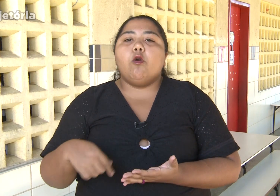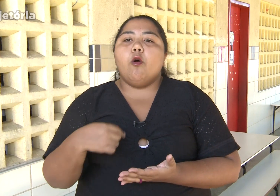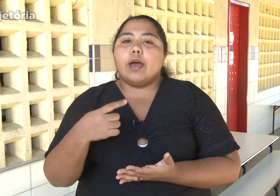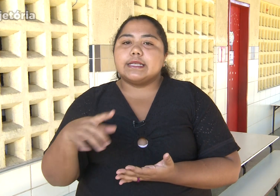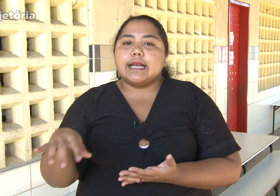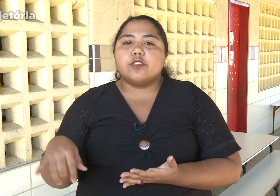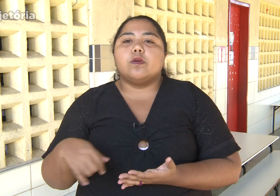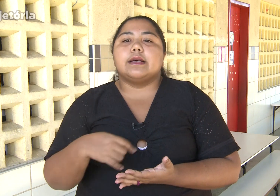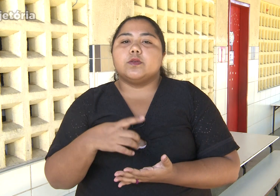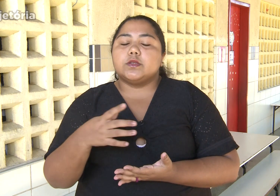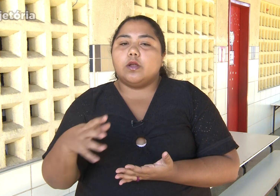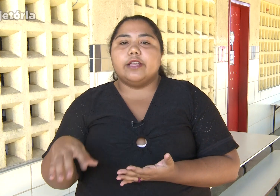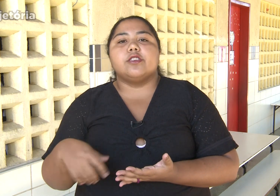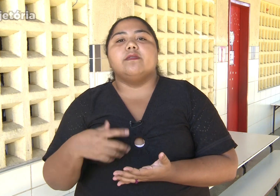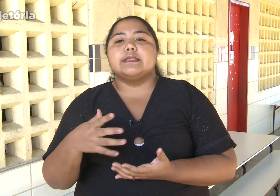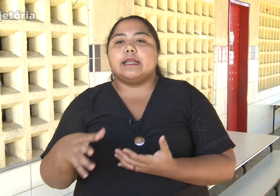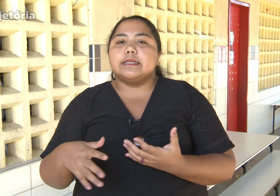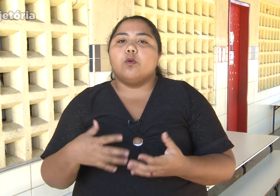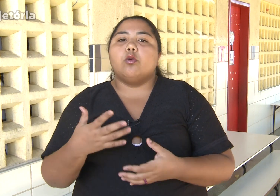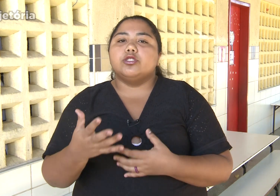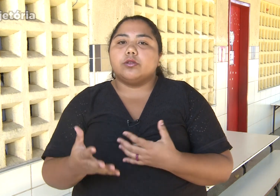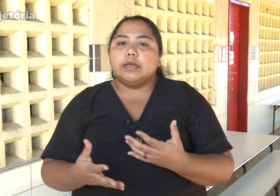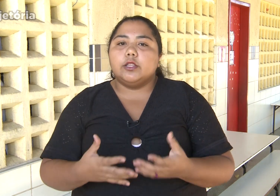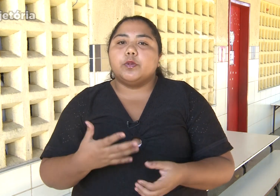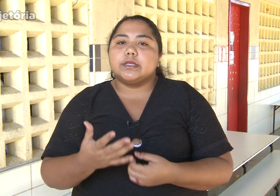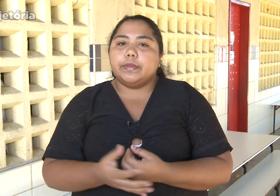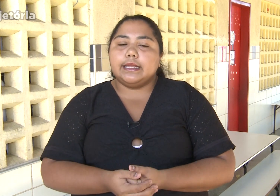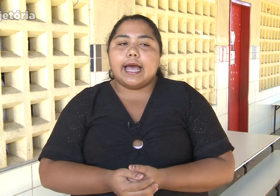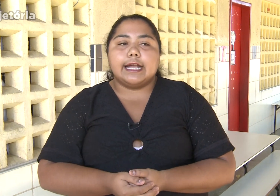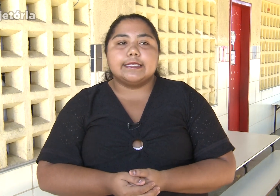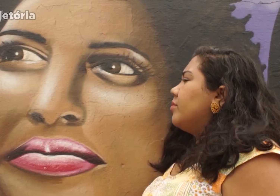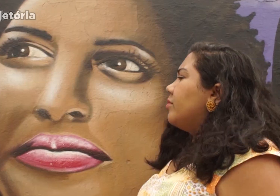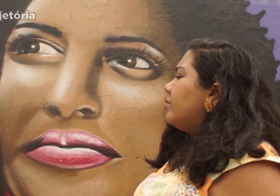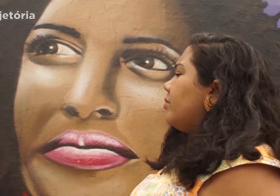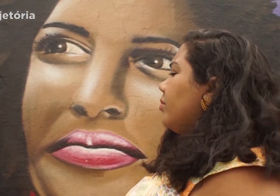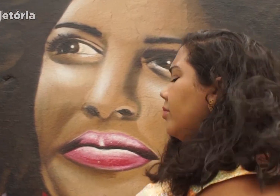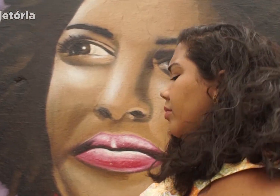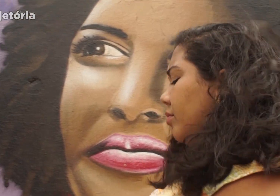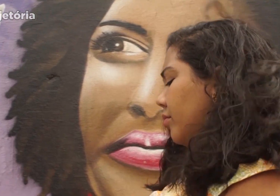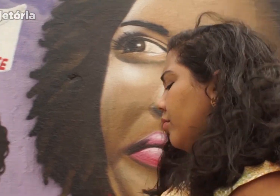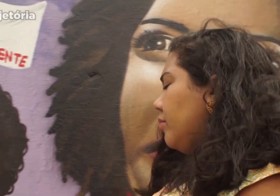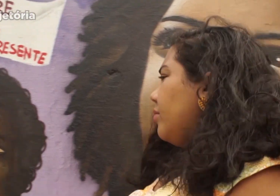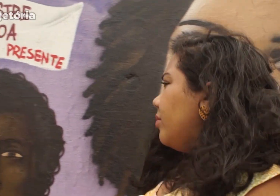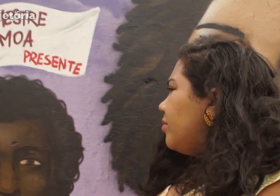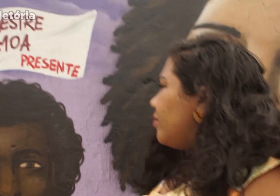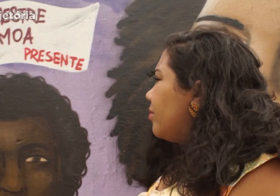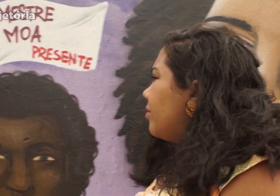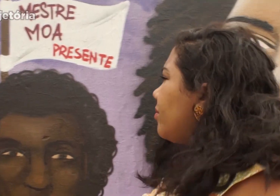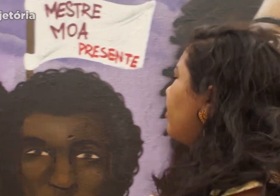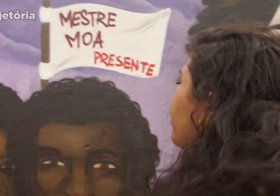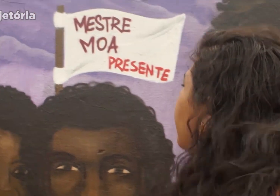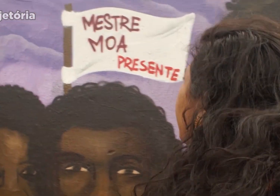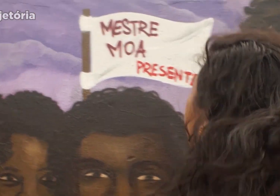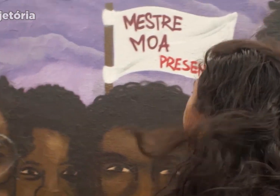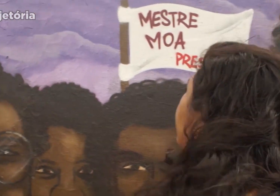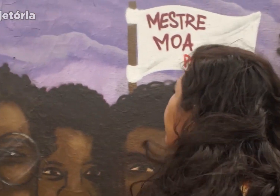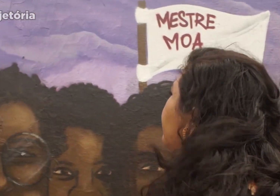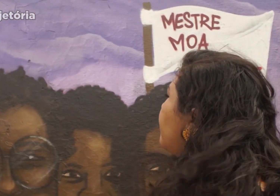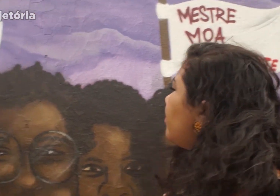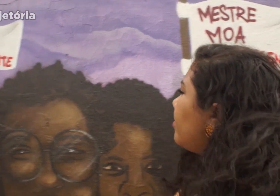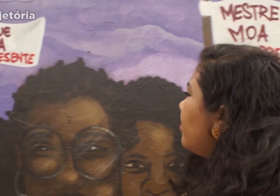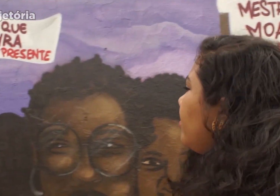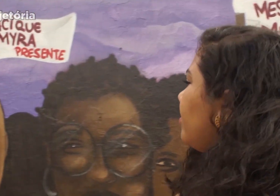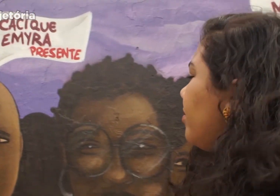vi como essas articulações coletivas elas iam construindo possibilidades. É a esperança que move os passos da